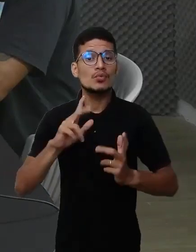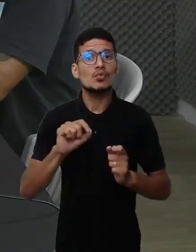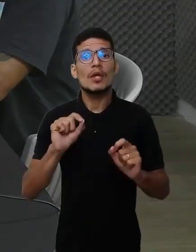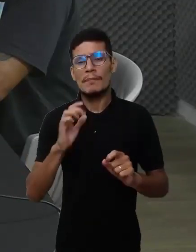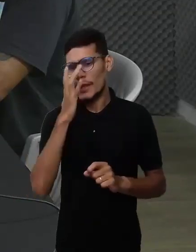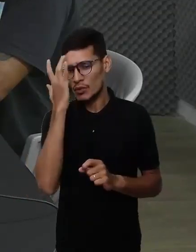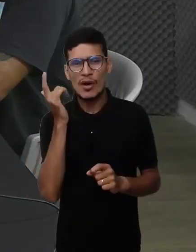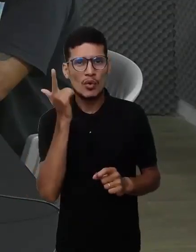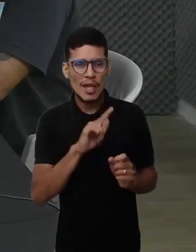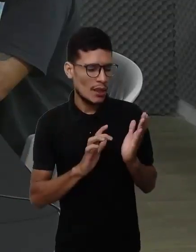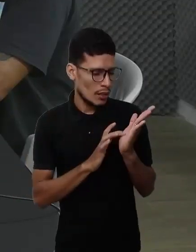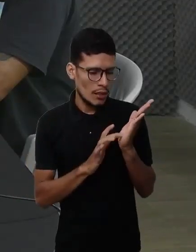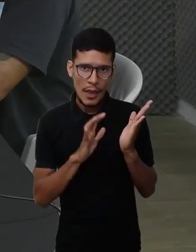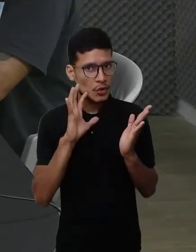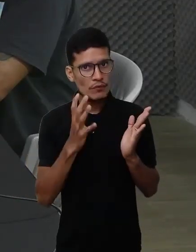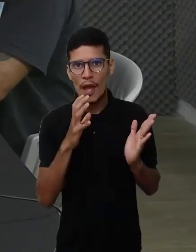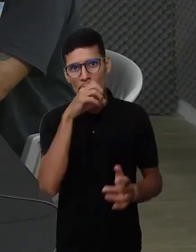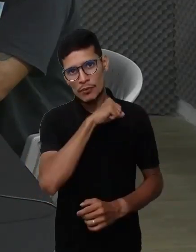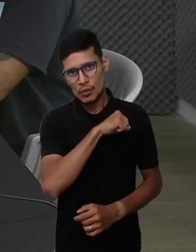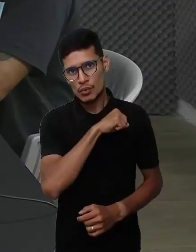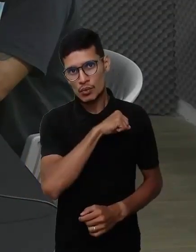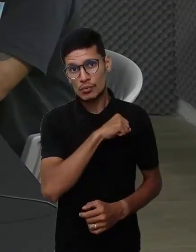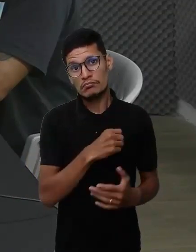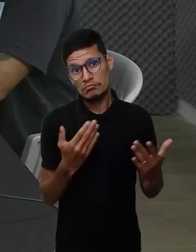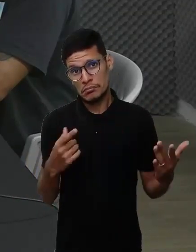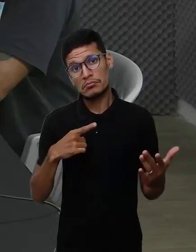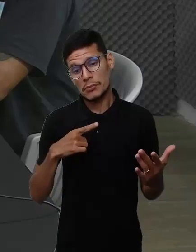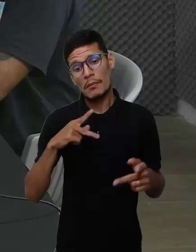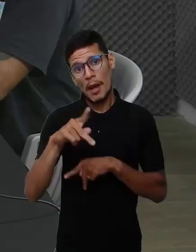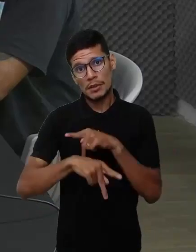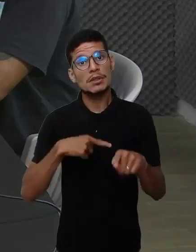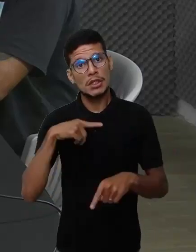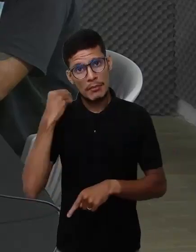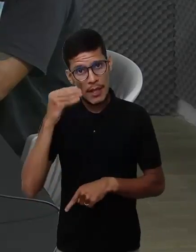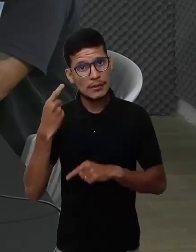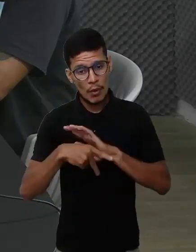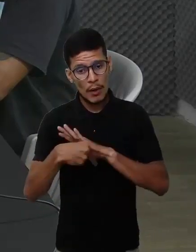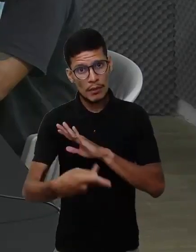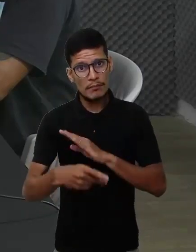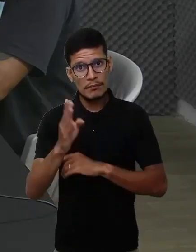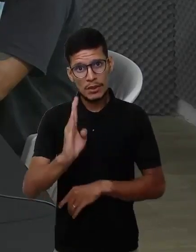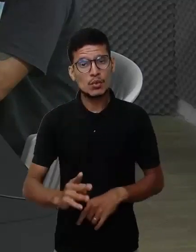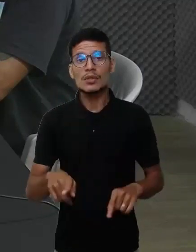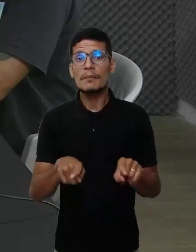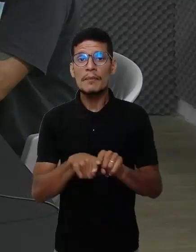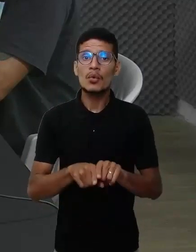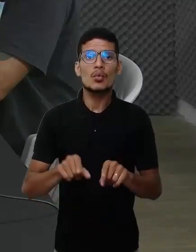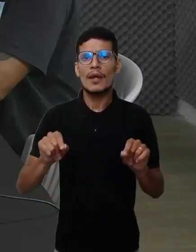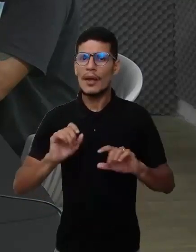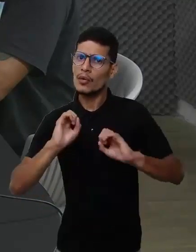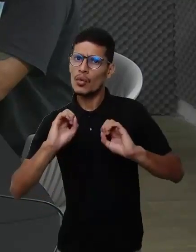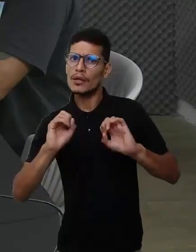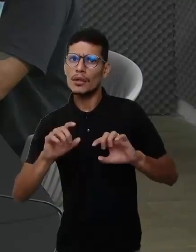e resolve logo o conteúdo. Então, há países do mundo, e há experiências, inclusive no Brasil, de educação